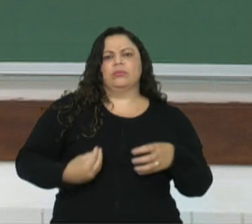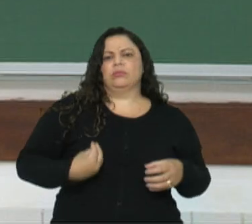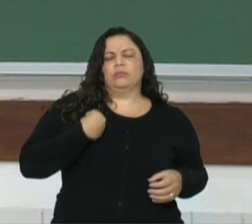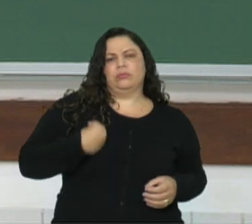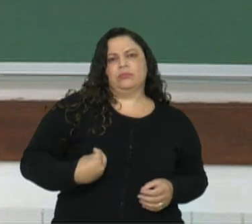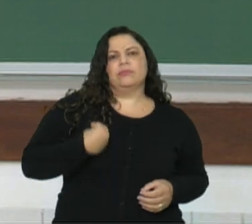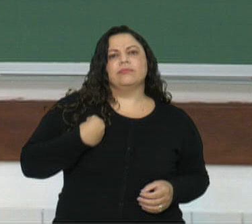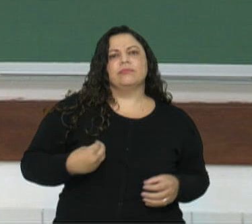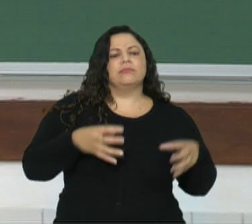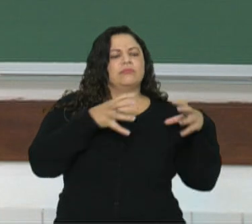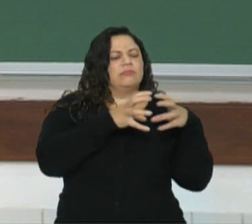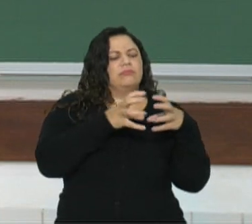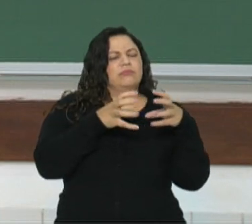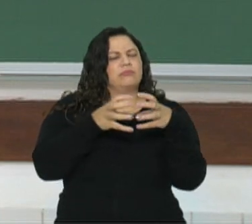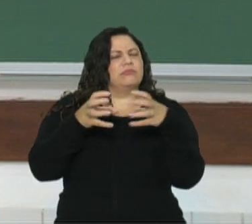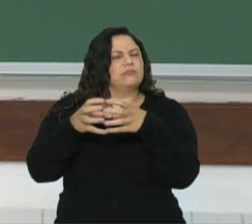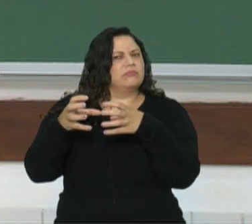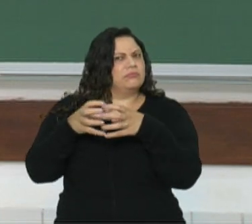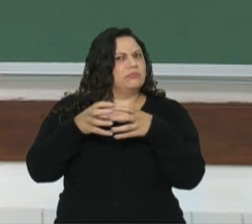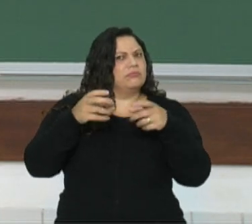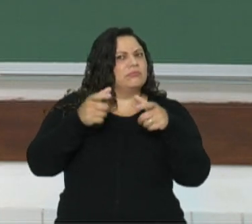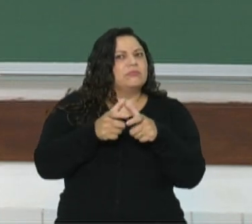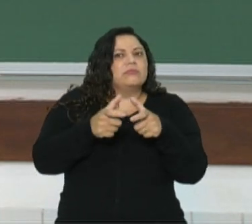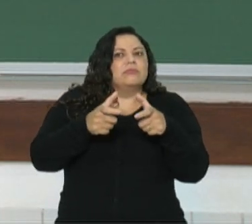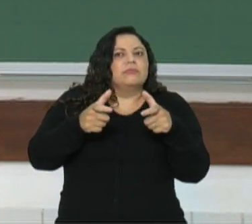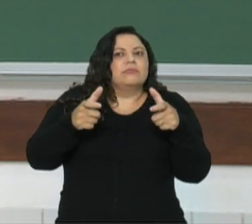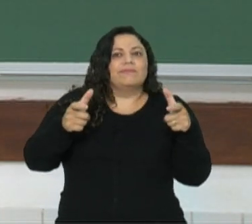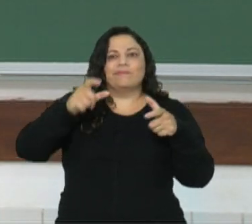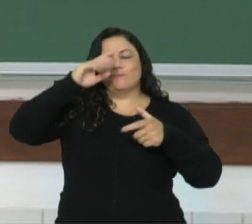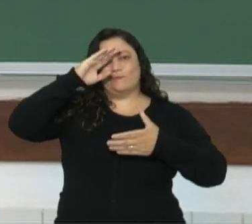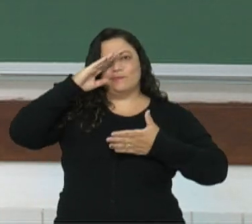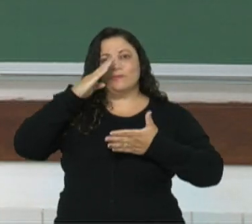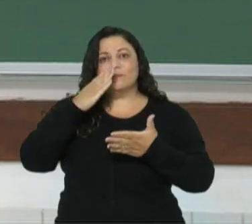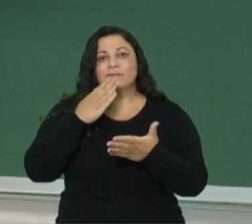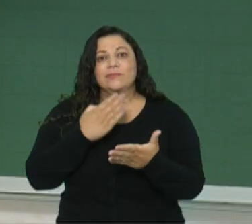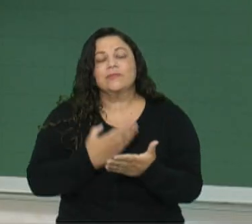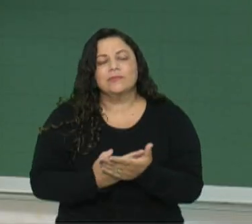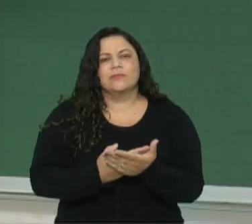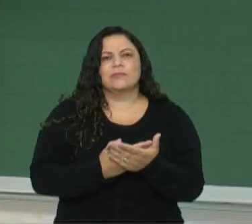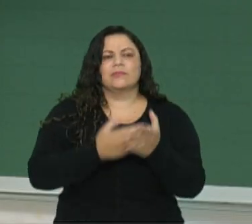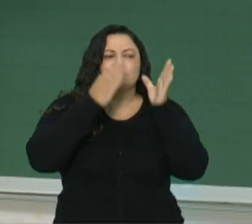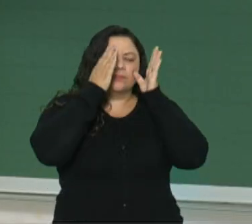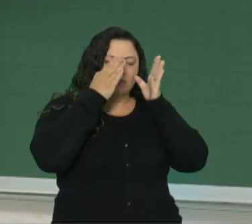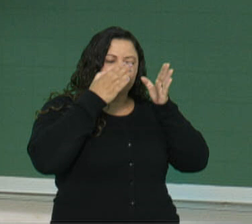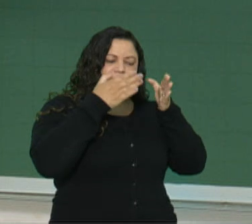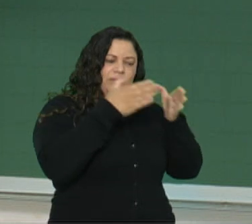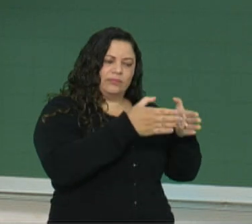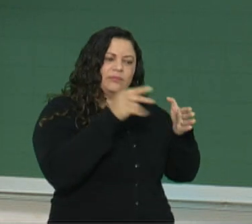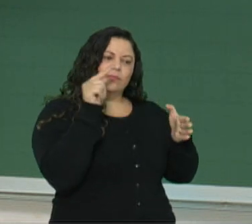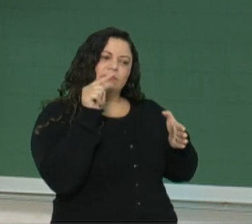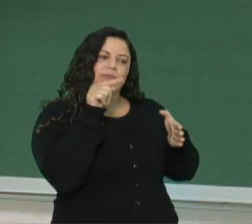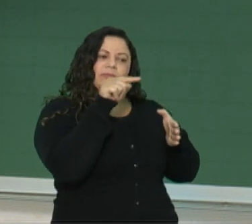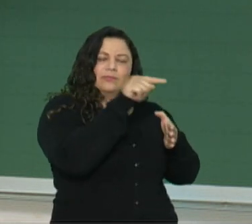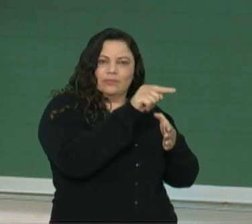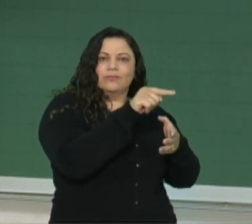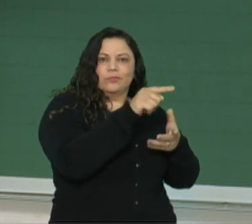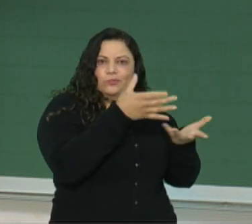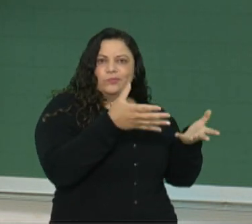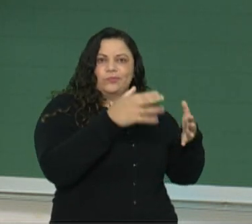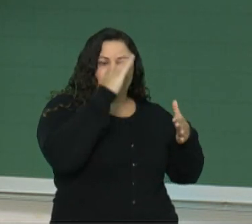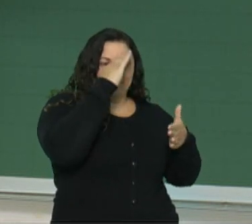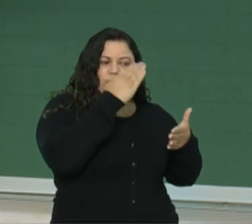ele vive, na sua maioria, acredita em determinada coisa, né? Então,